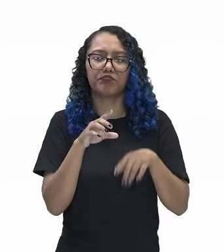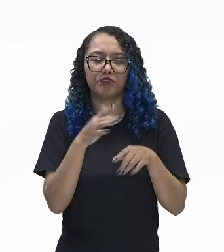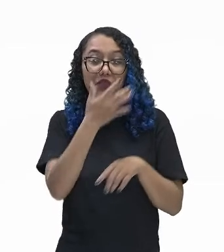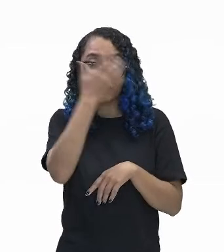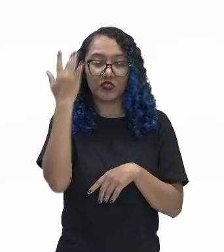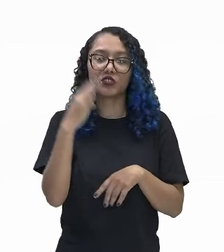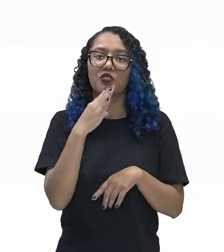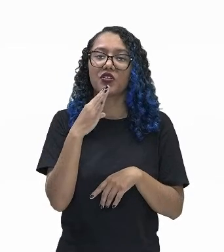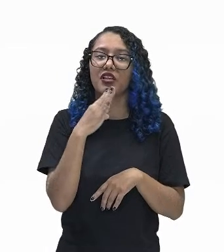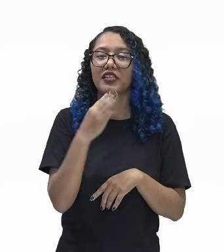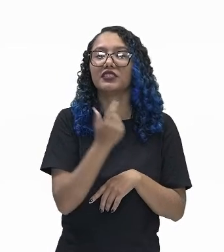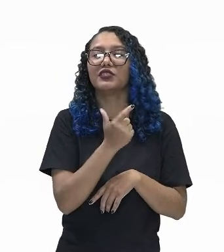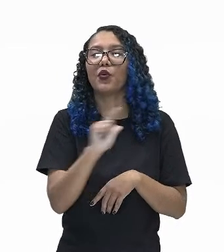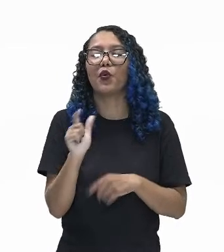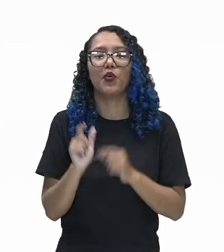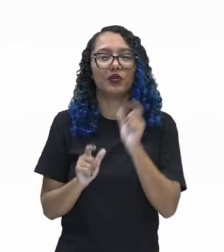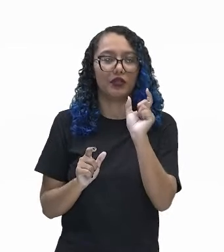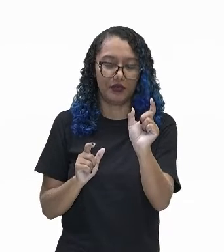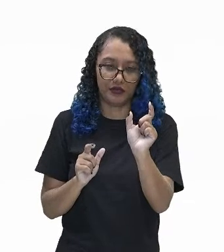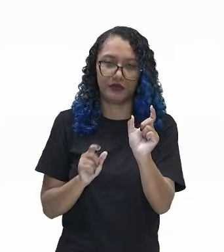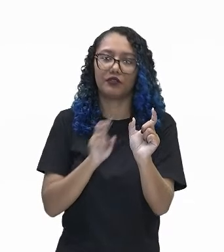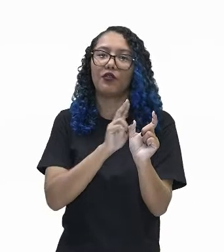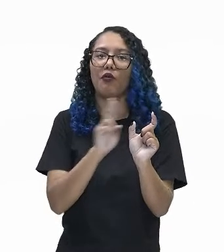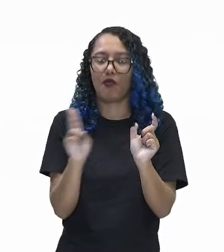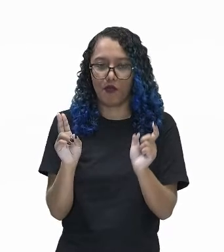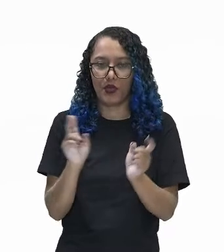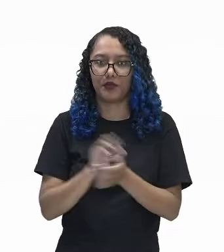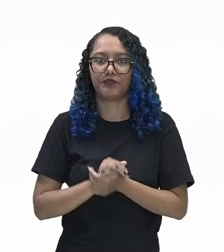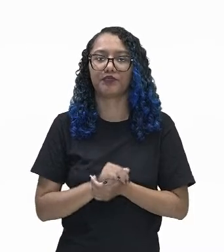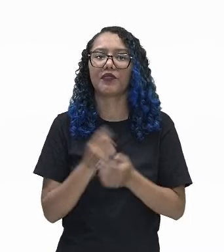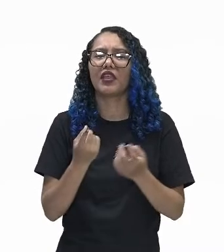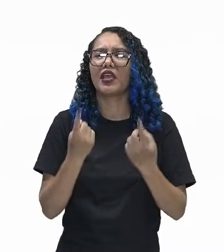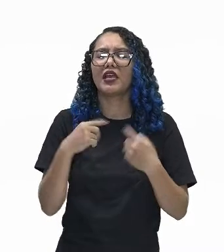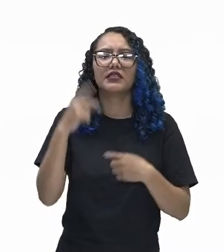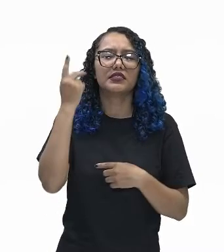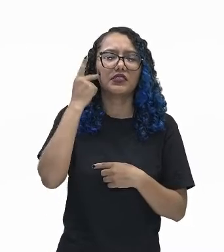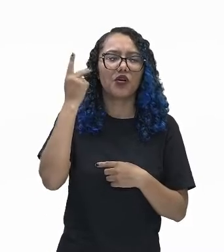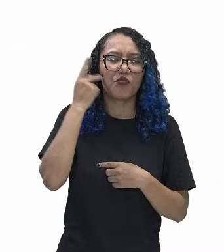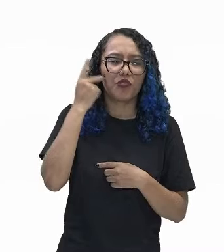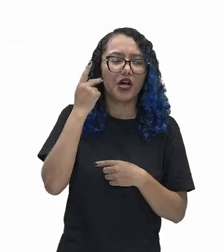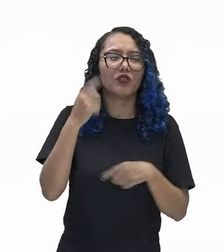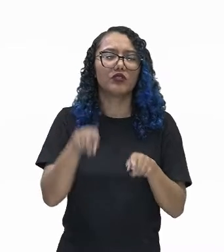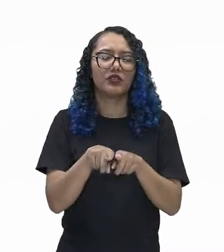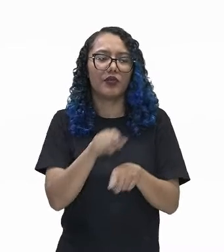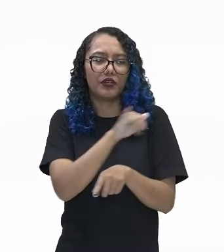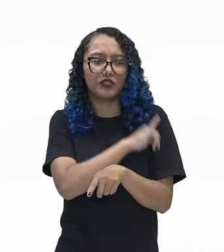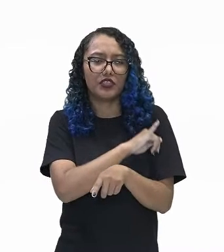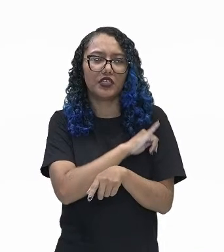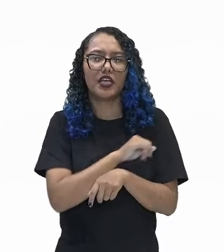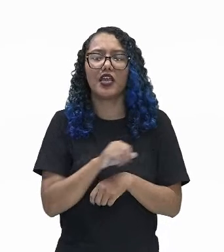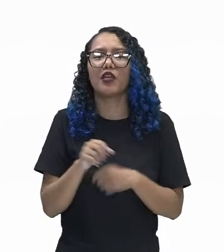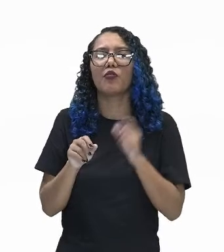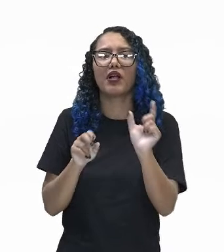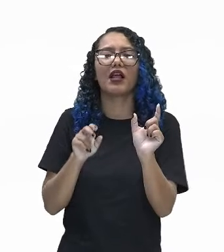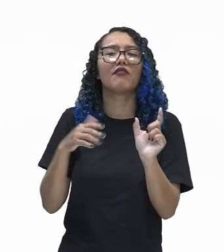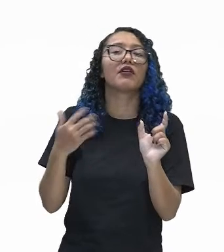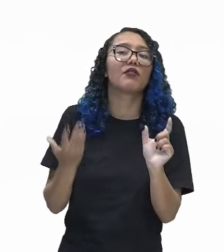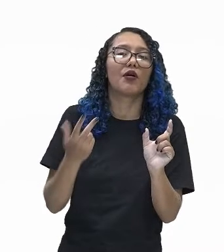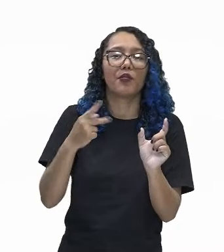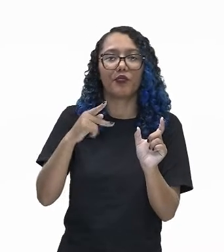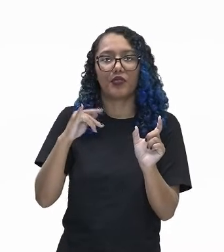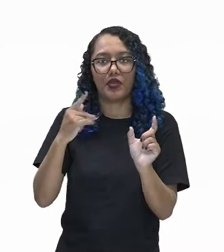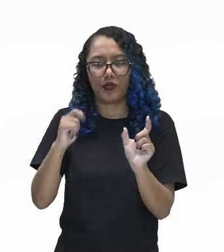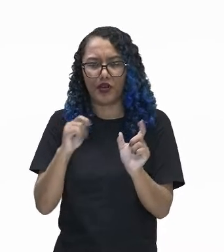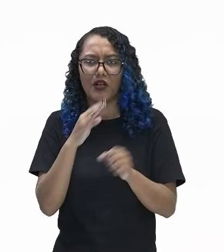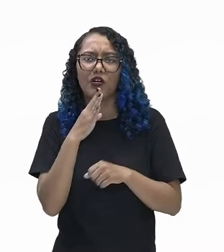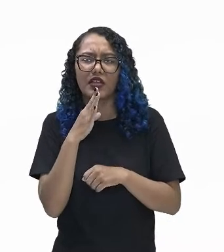outras formas. Aí lá para São Paulo, a capital, e de Rio de Janeiro, eles já chamam de pipa. Eles conhecem como papagaio? Já conhecem,